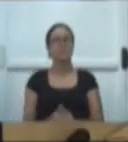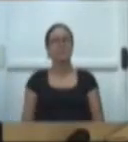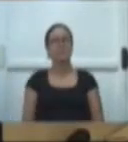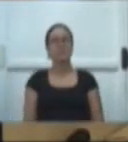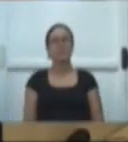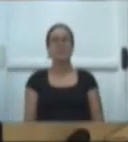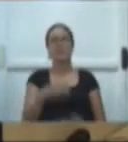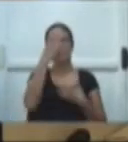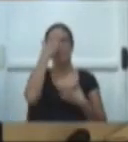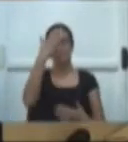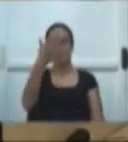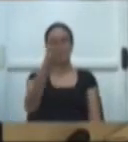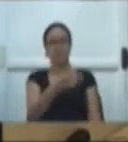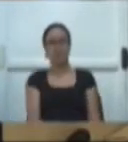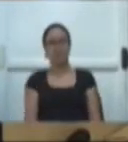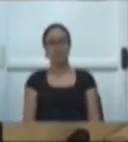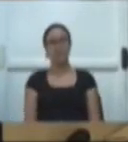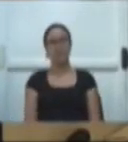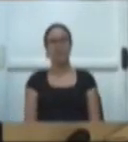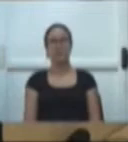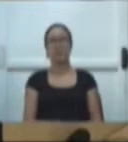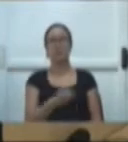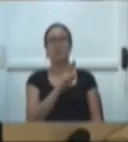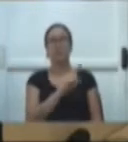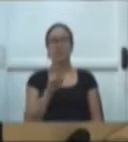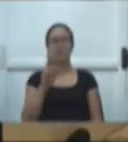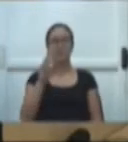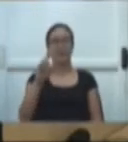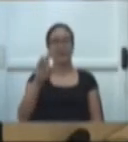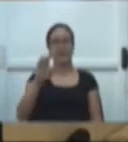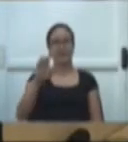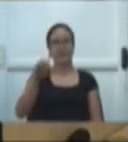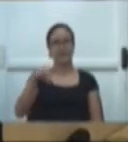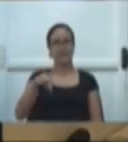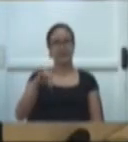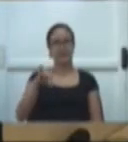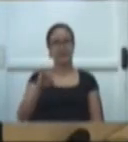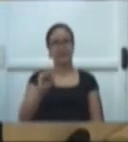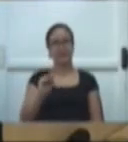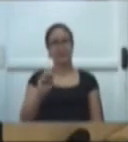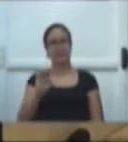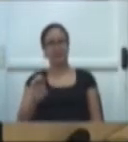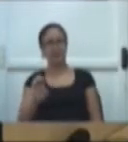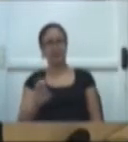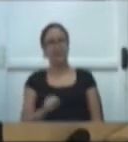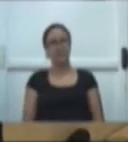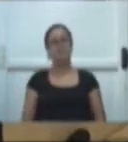consideração. Atenciosamente, Denise Aparecida Rodrigues, chefe da Divisão de Legislativo.